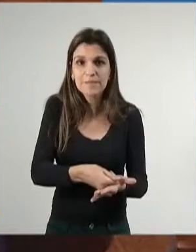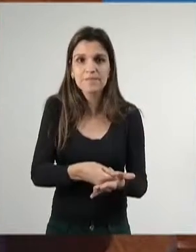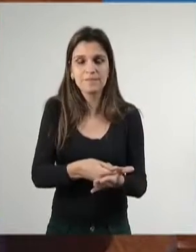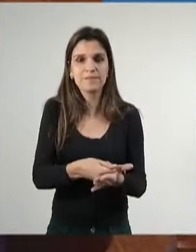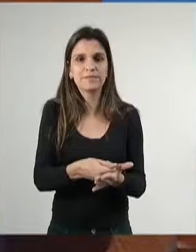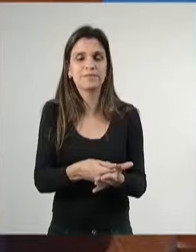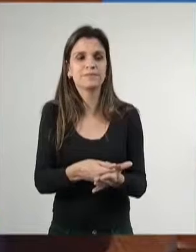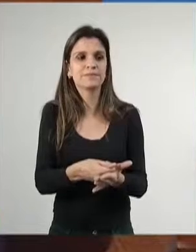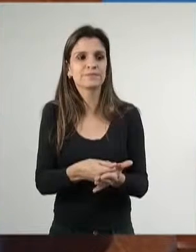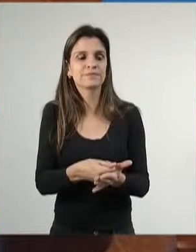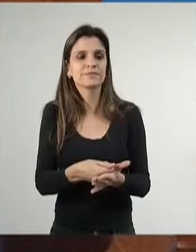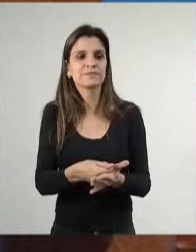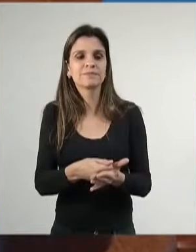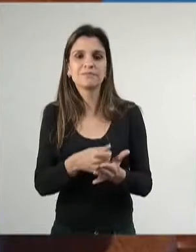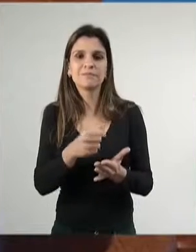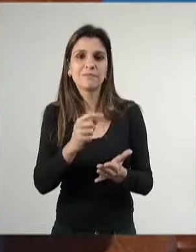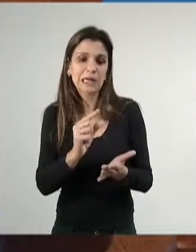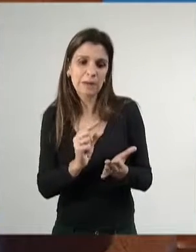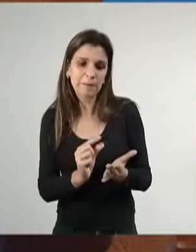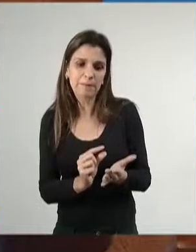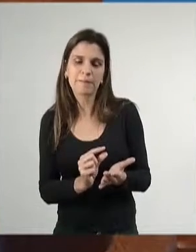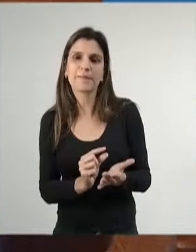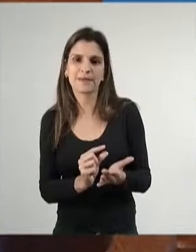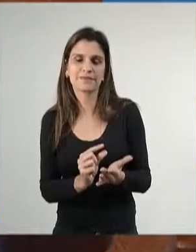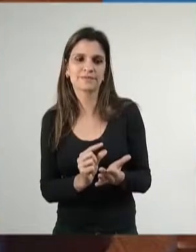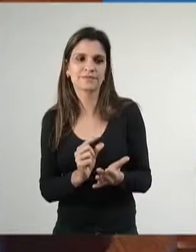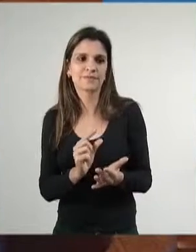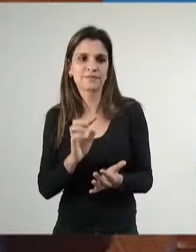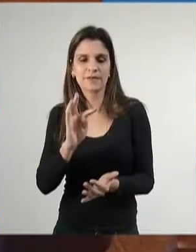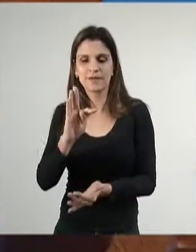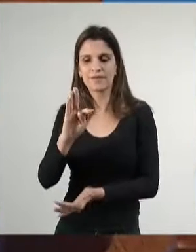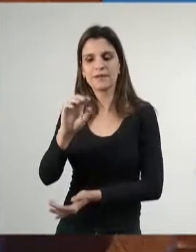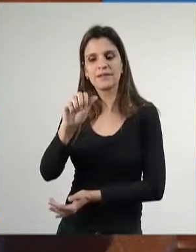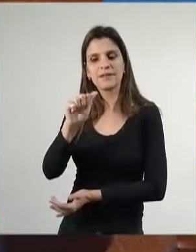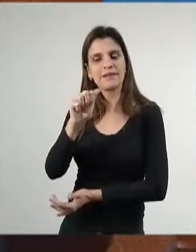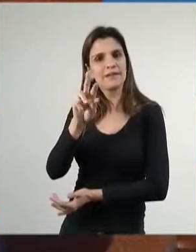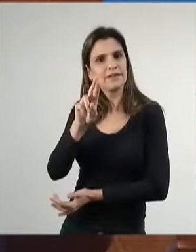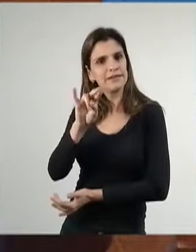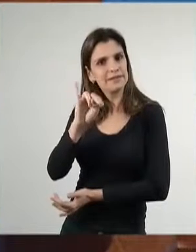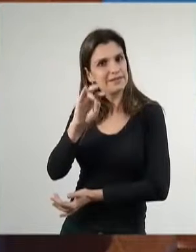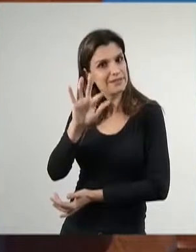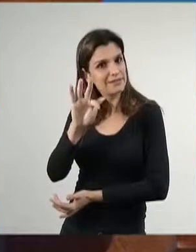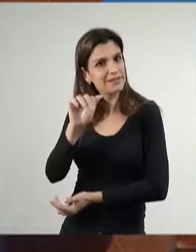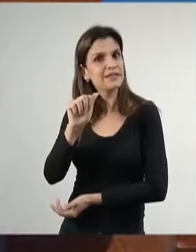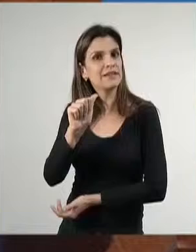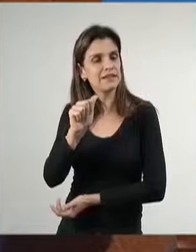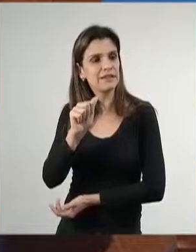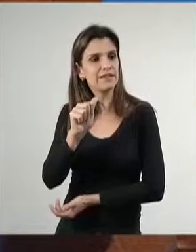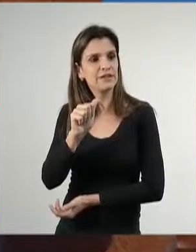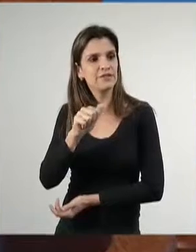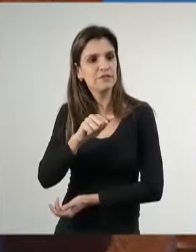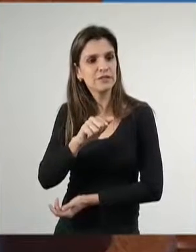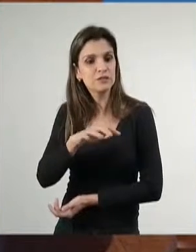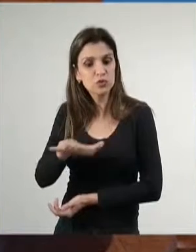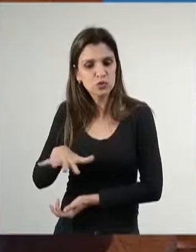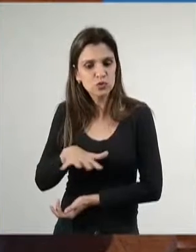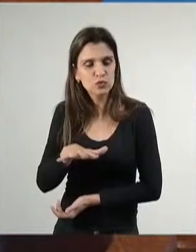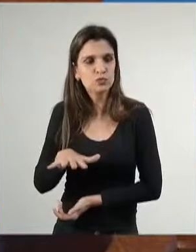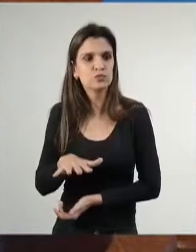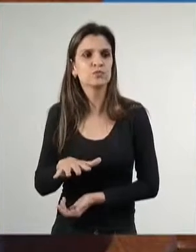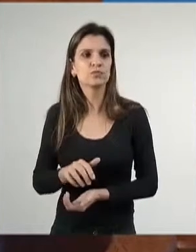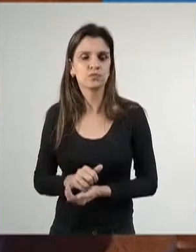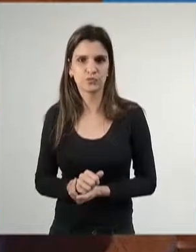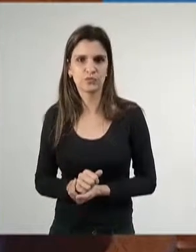desconto para a tarifa social, para que o desconto seja bem maior para aqueles que